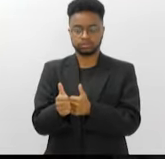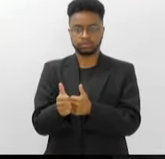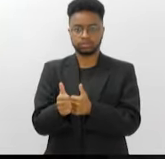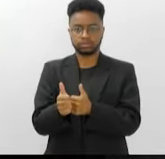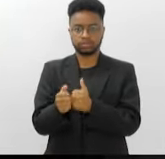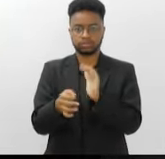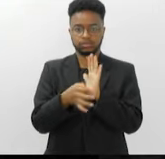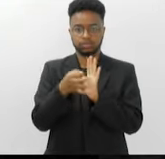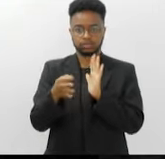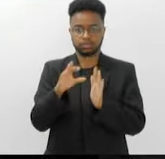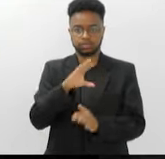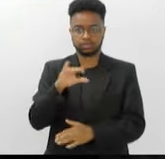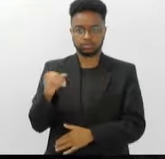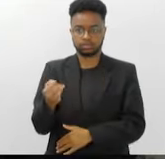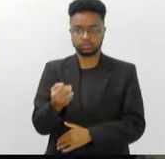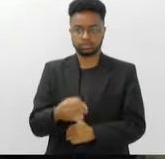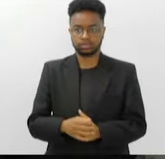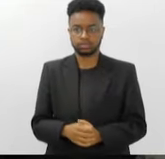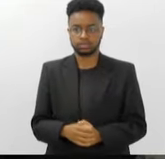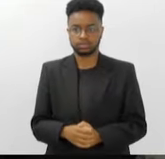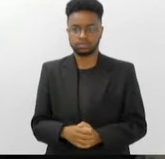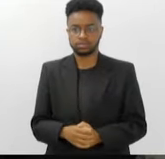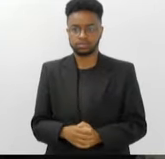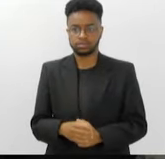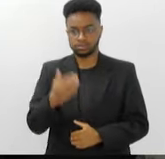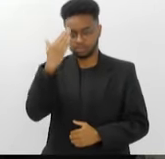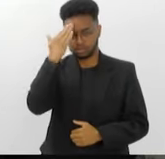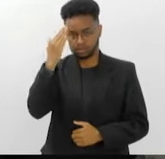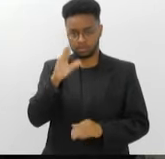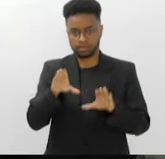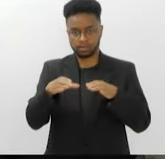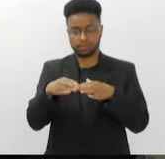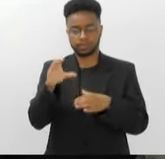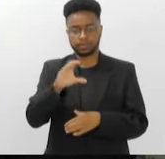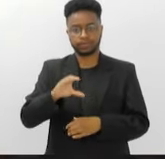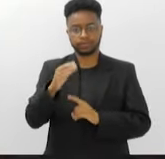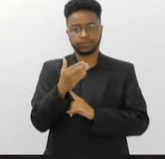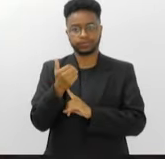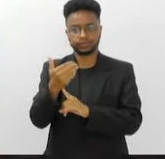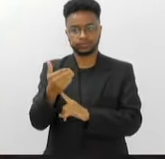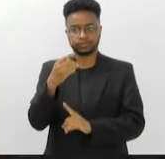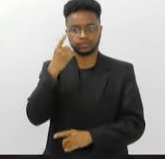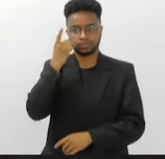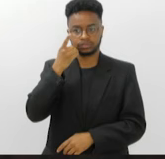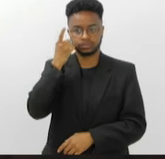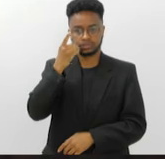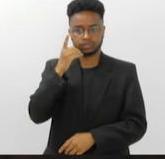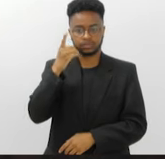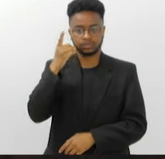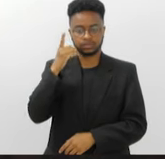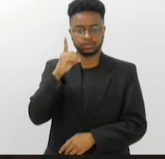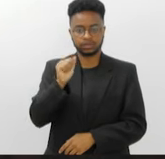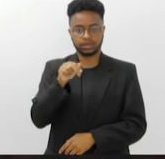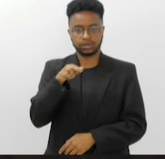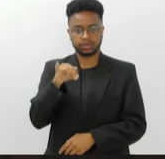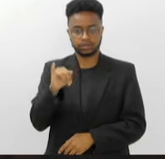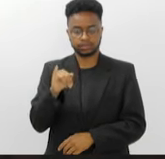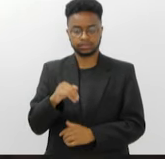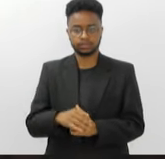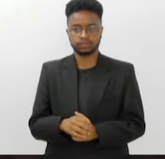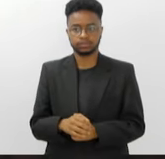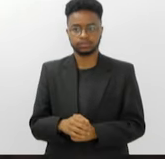o parecer da CCJ. Muito obrigado. Pela Comissão de Ciência e Tecnologia, Dani Balbi, por gentileza,